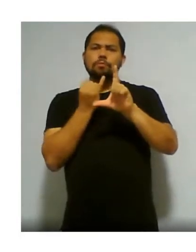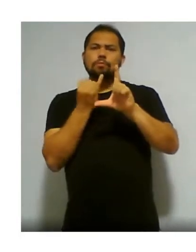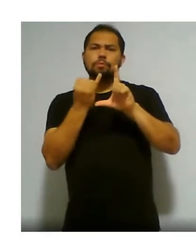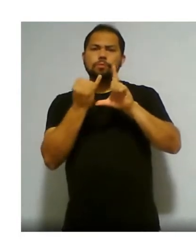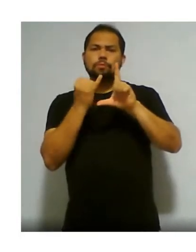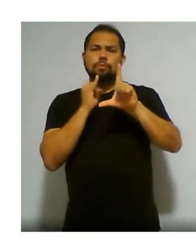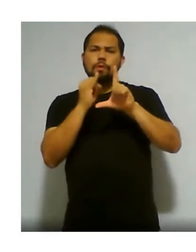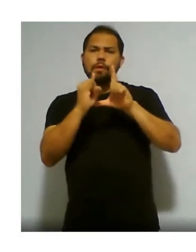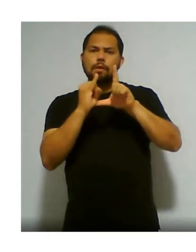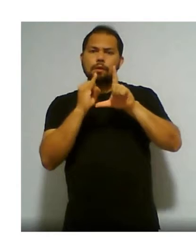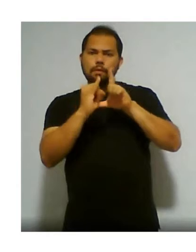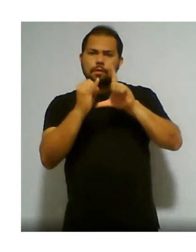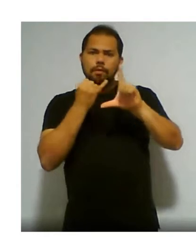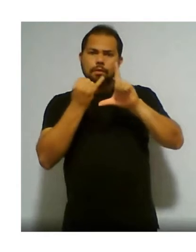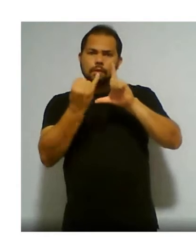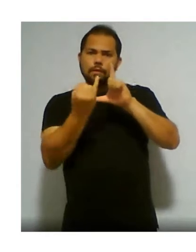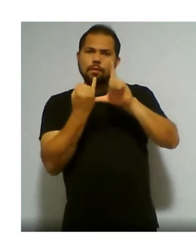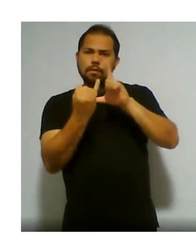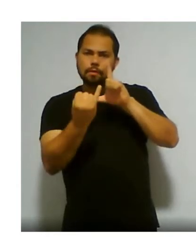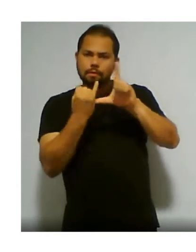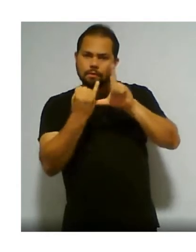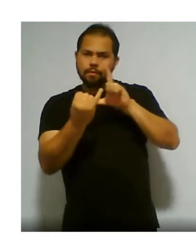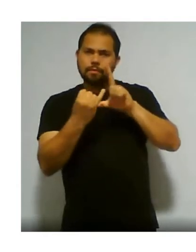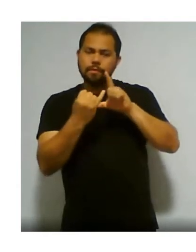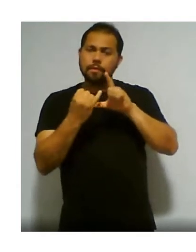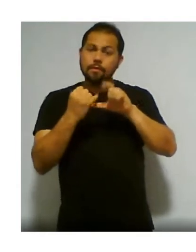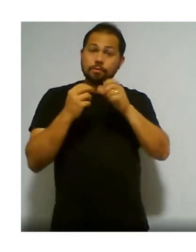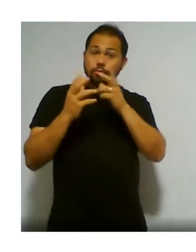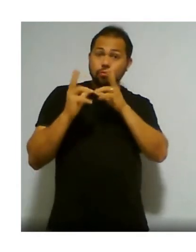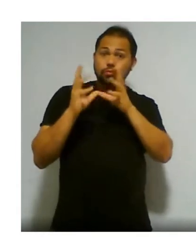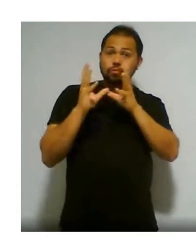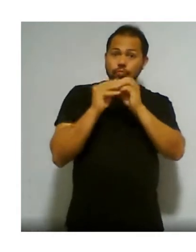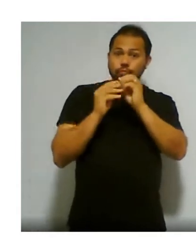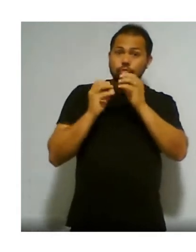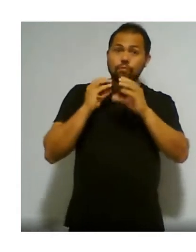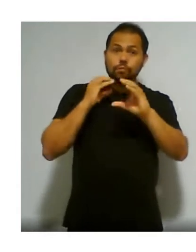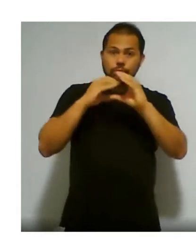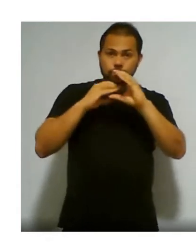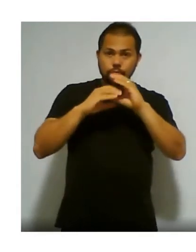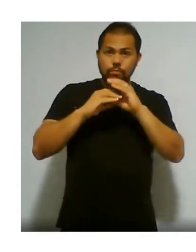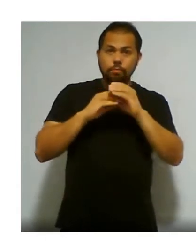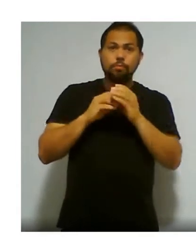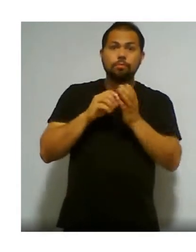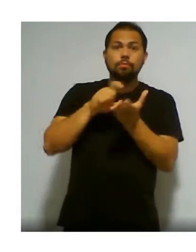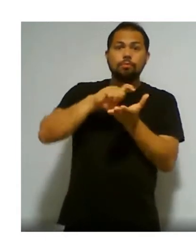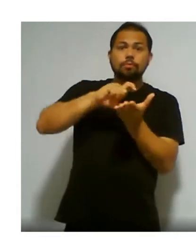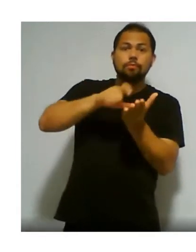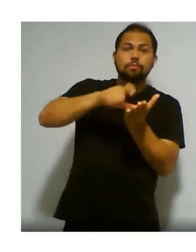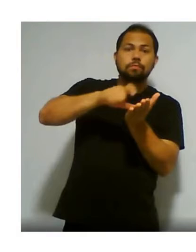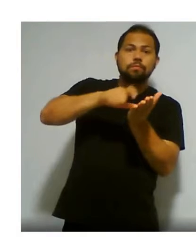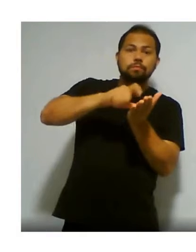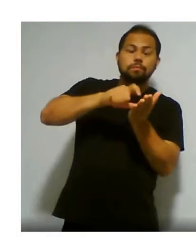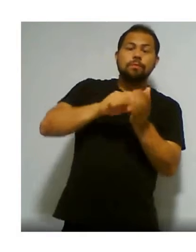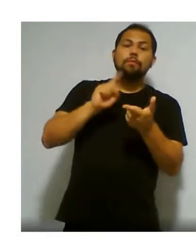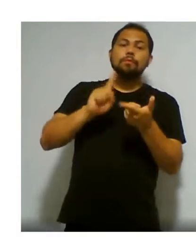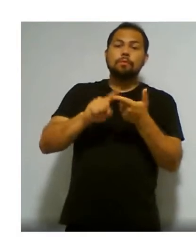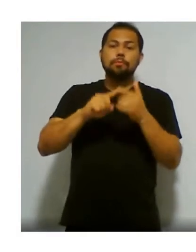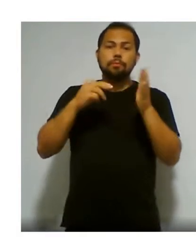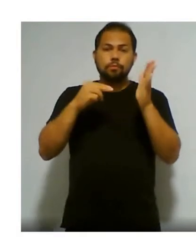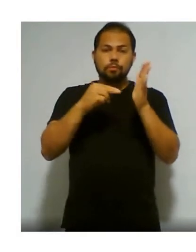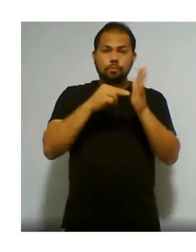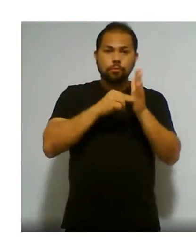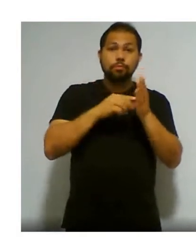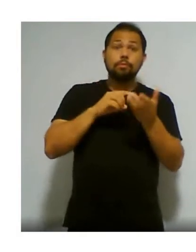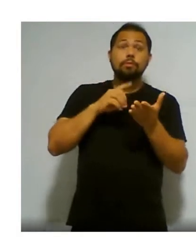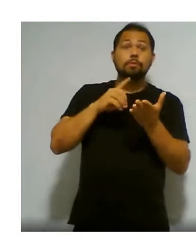formatos de comunicação para dispositivos HD, né, e SSD, e também leitores de CD,